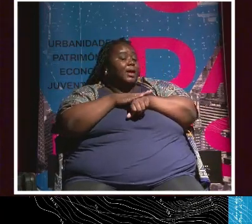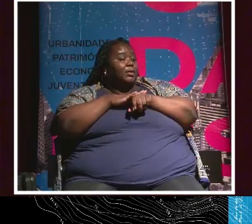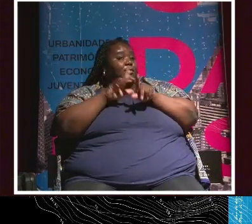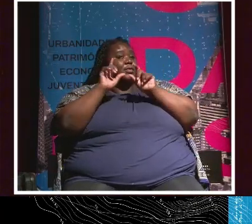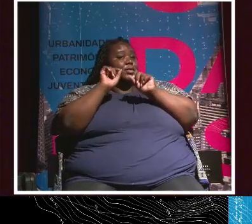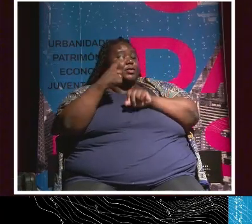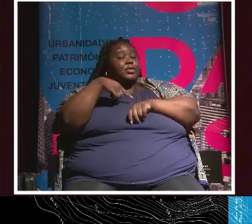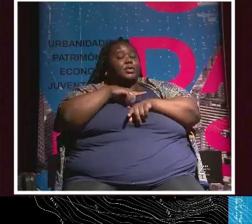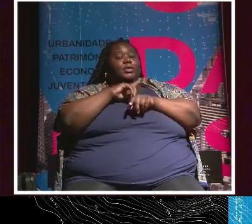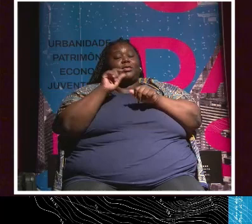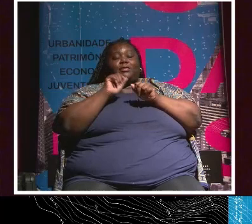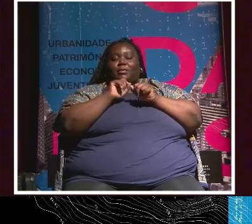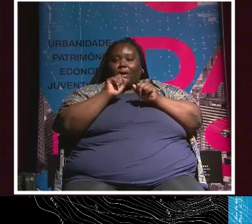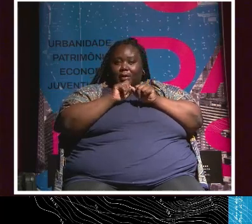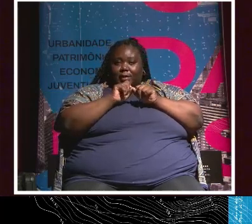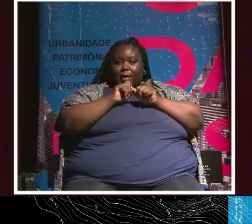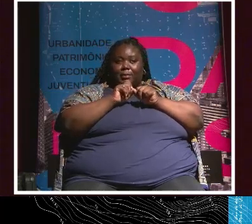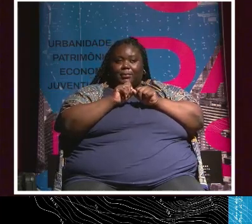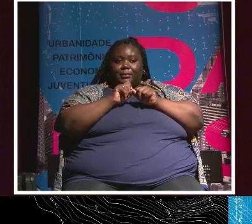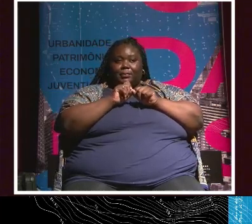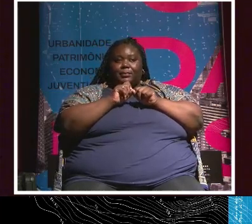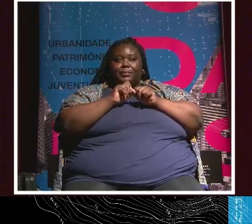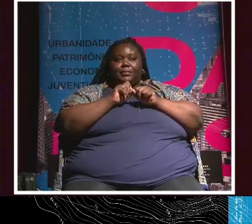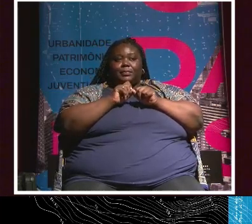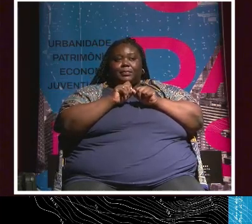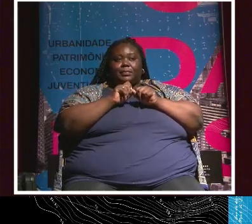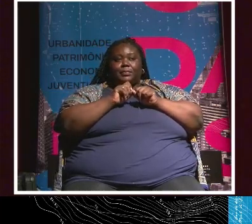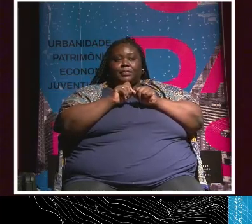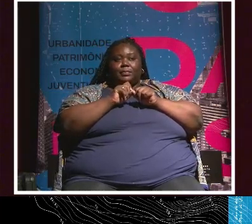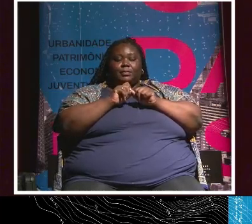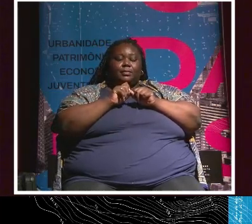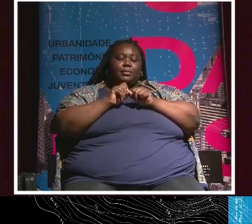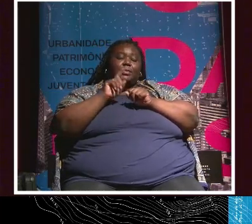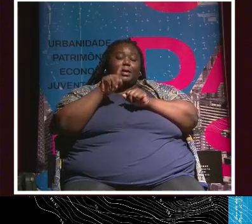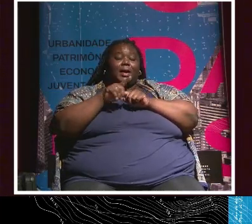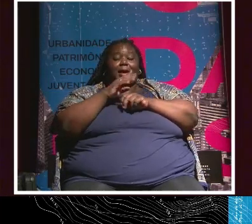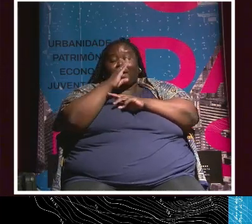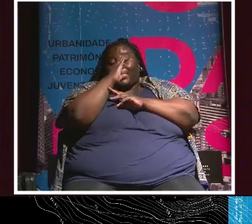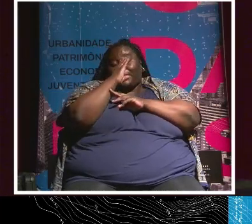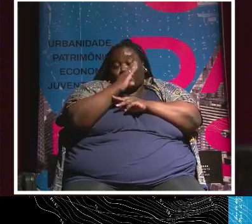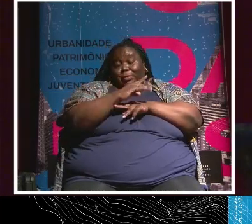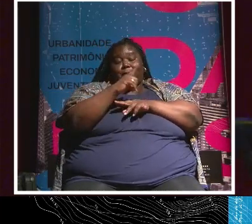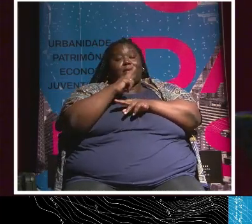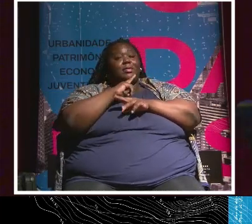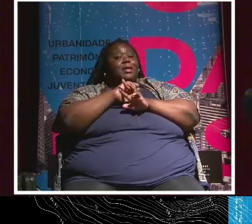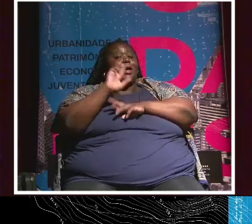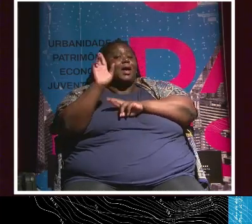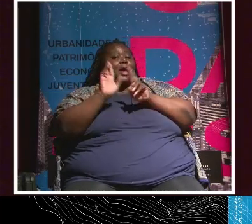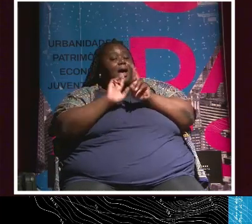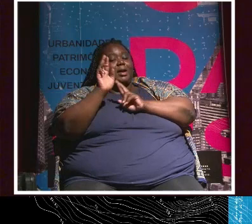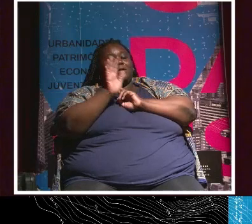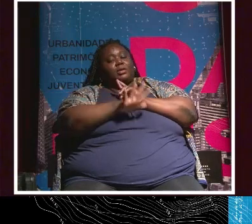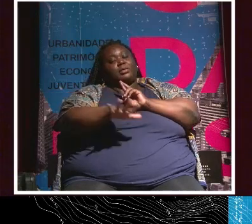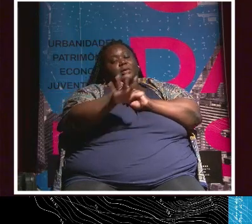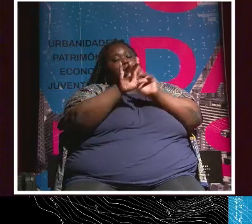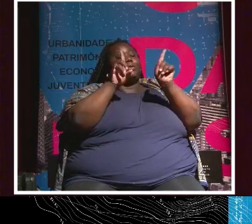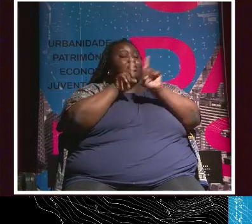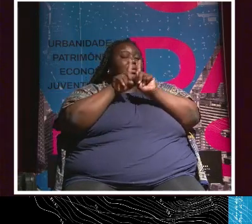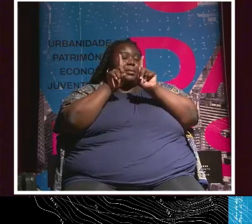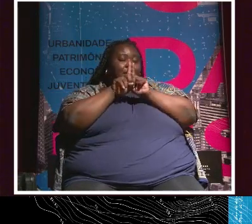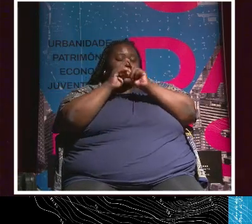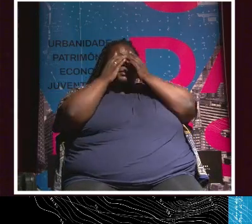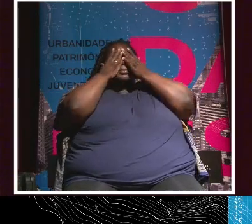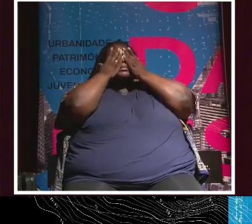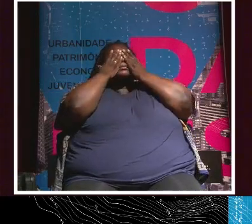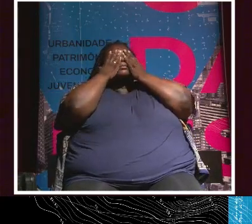que nós fazemos, do ponto de vista da política pública, é fundamental ter a relação com o território também. E,